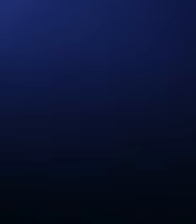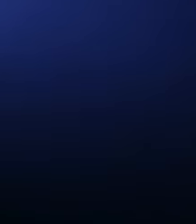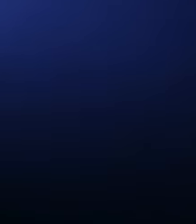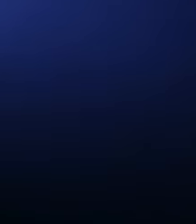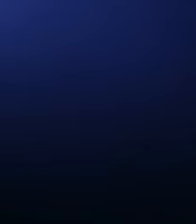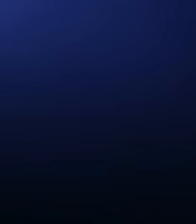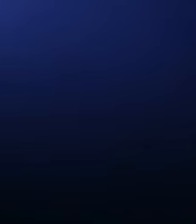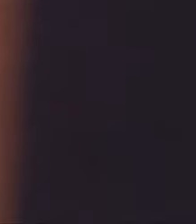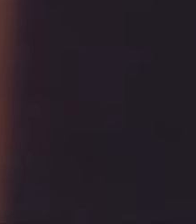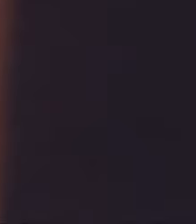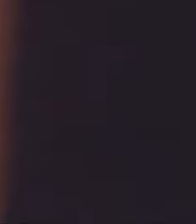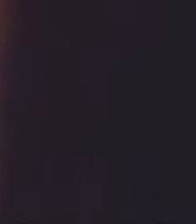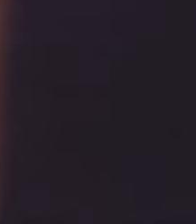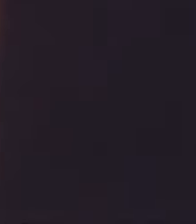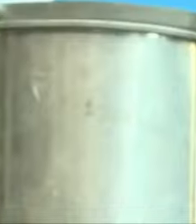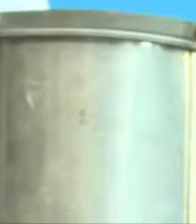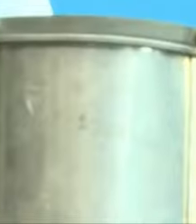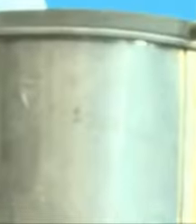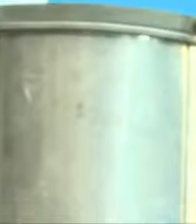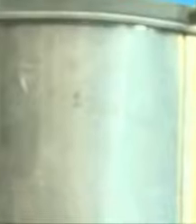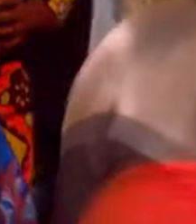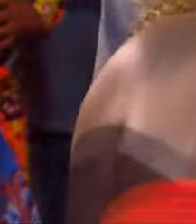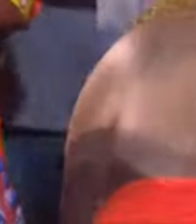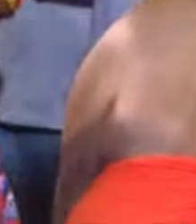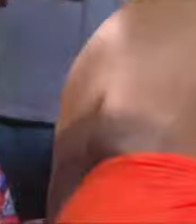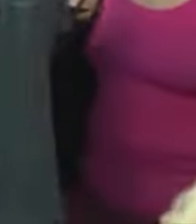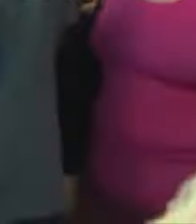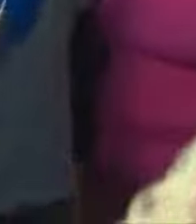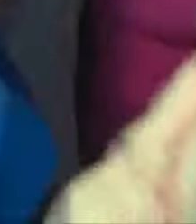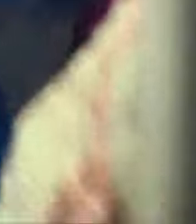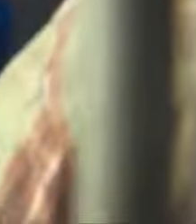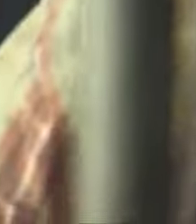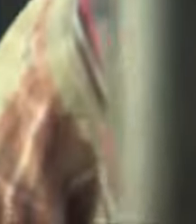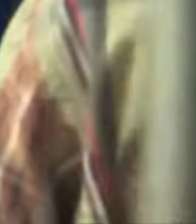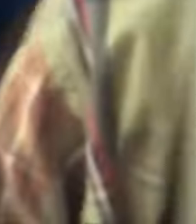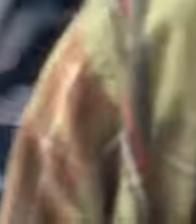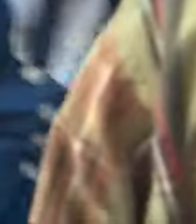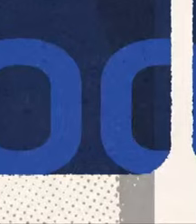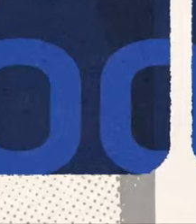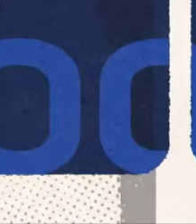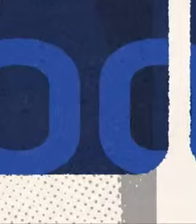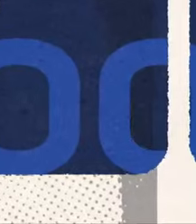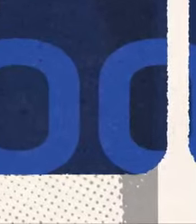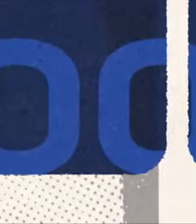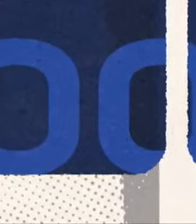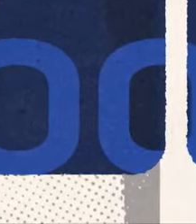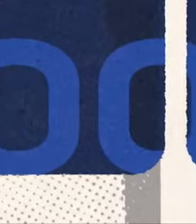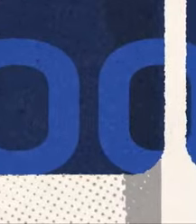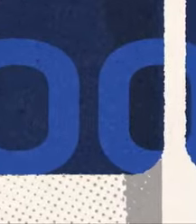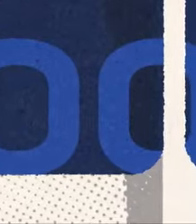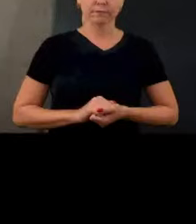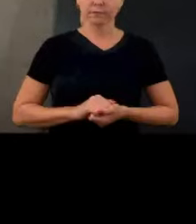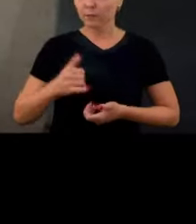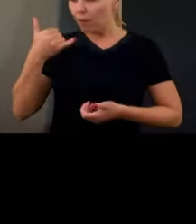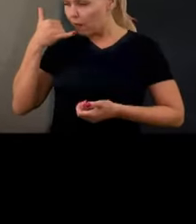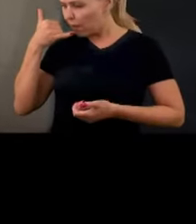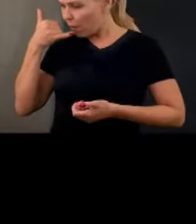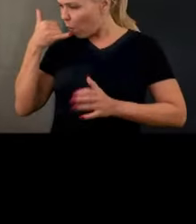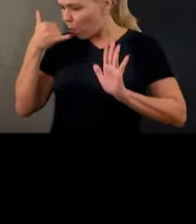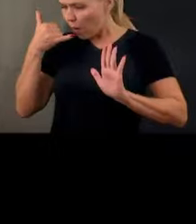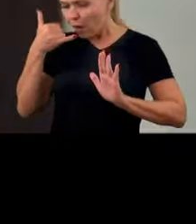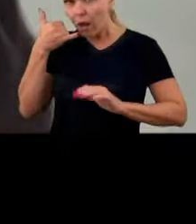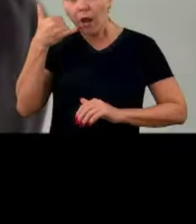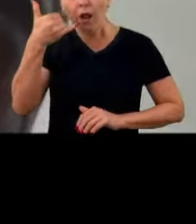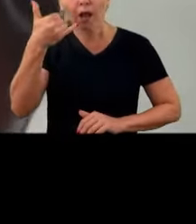na vida é a minha escola de samba, que é a Portela. E, claro, muito samba. 9 da noite.